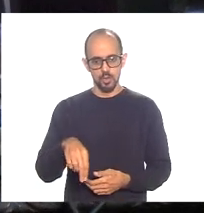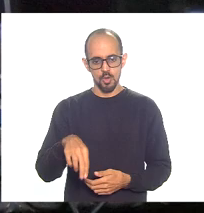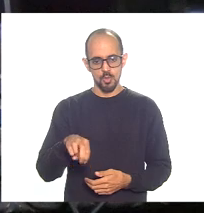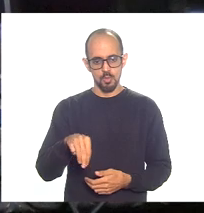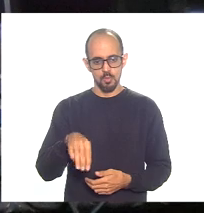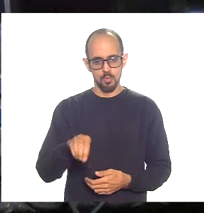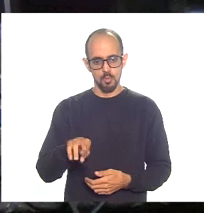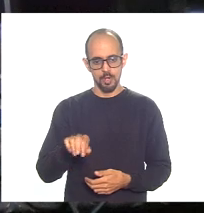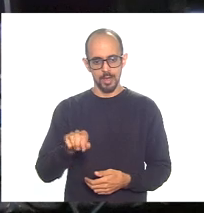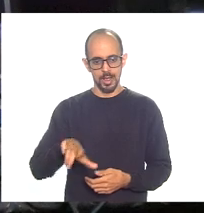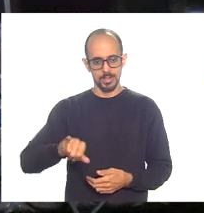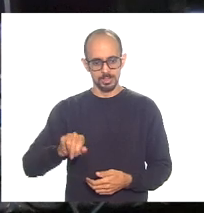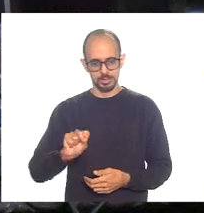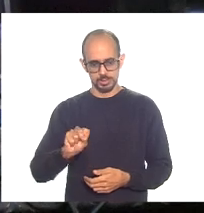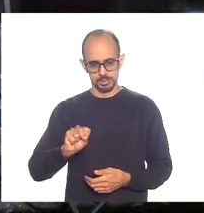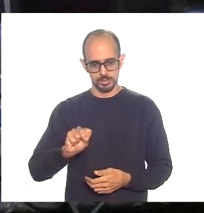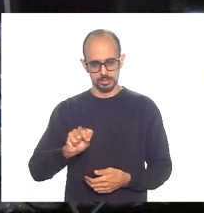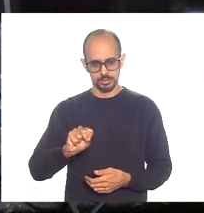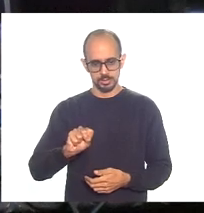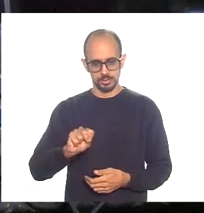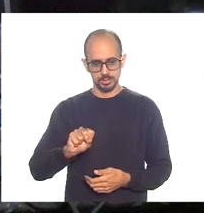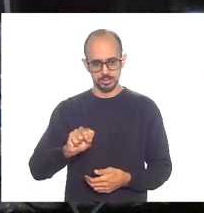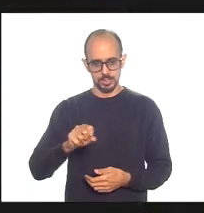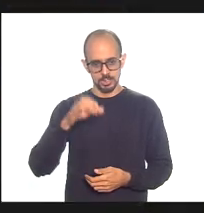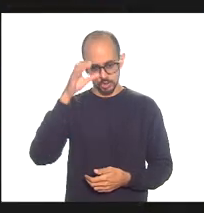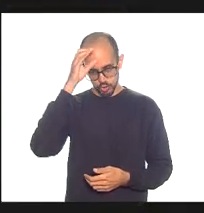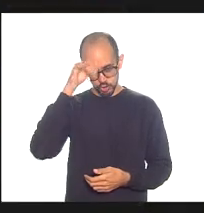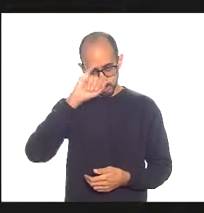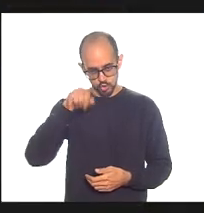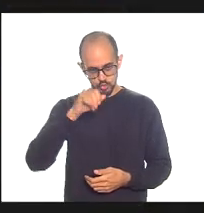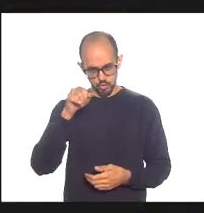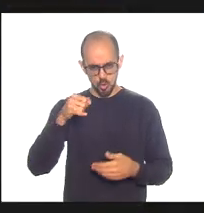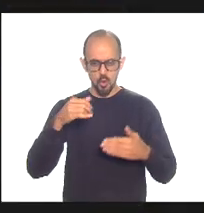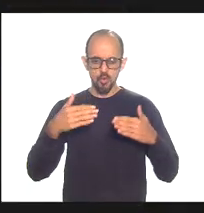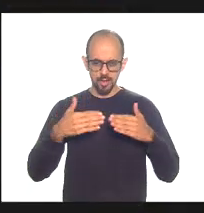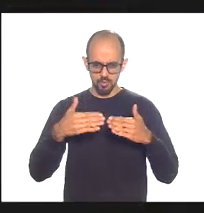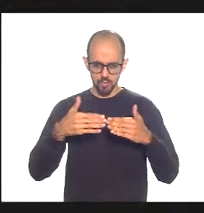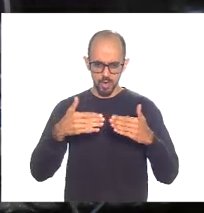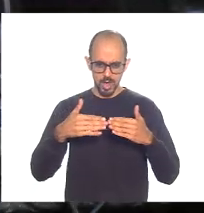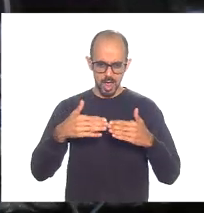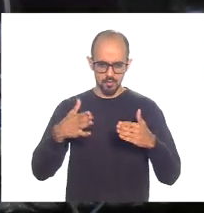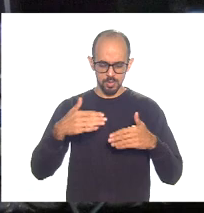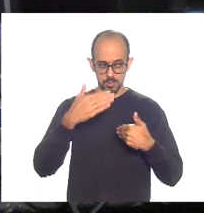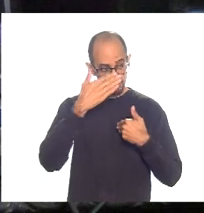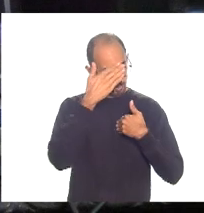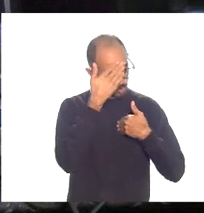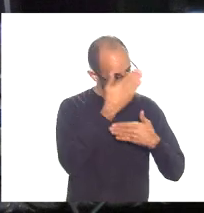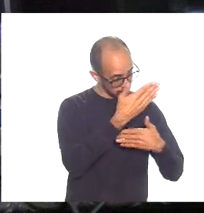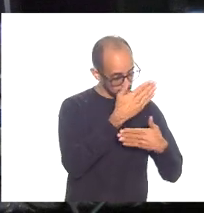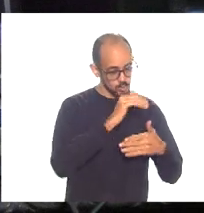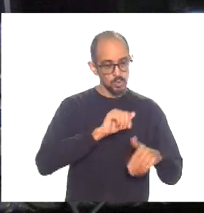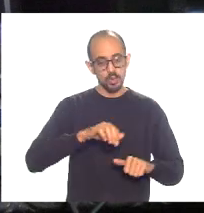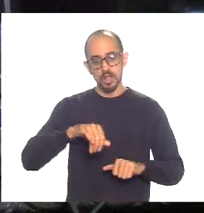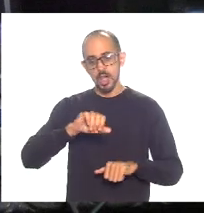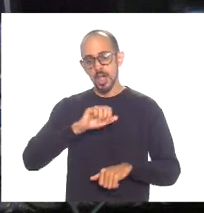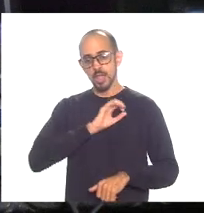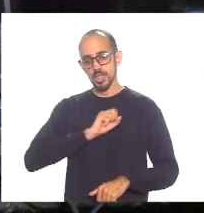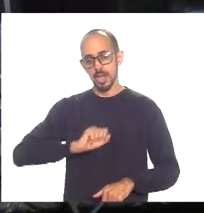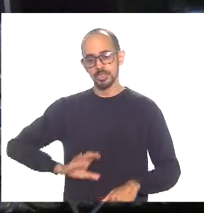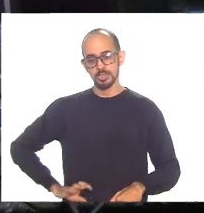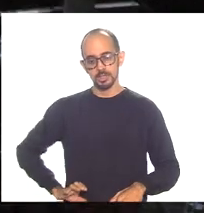Anderson Moraes. Tia Ju, favorável, tia Ju. Obrigada. Deputado André